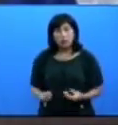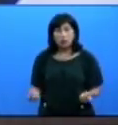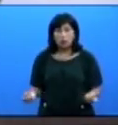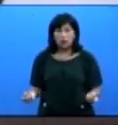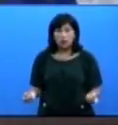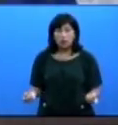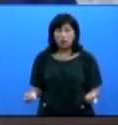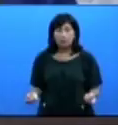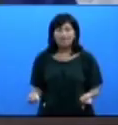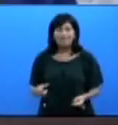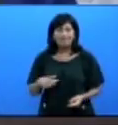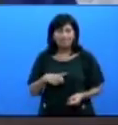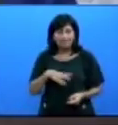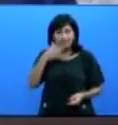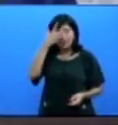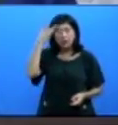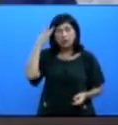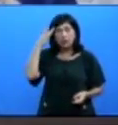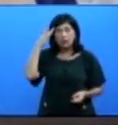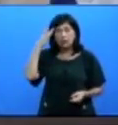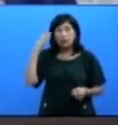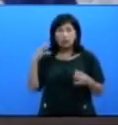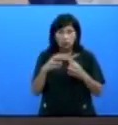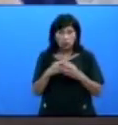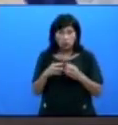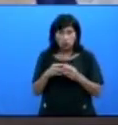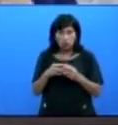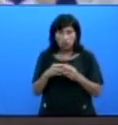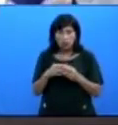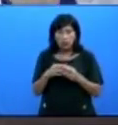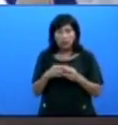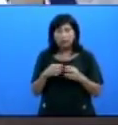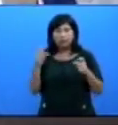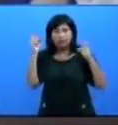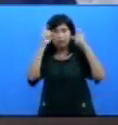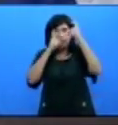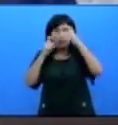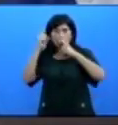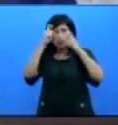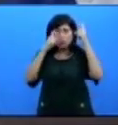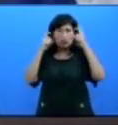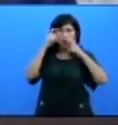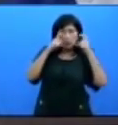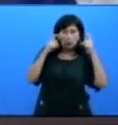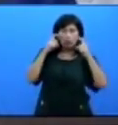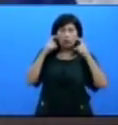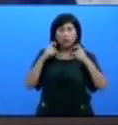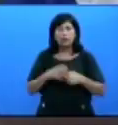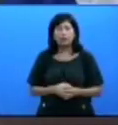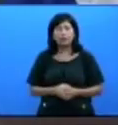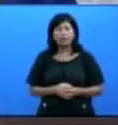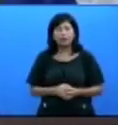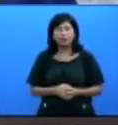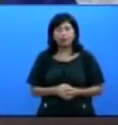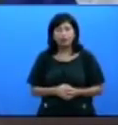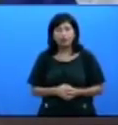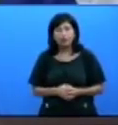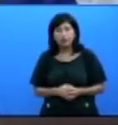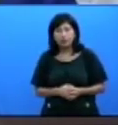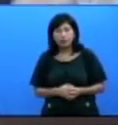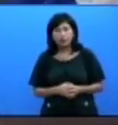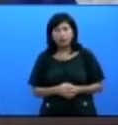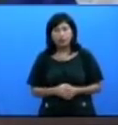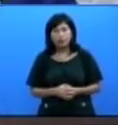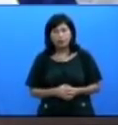muito preocupada, assim como todo o conselho, e nós sabemos de tudo, toda a discussão que já houve aí com relação ao Conselho de